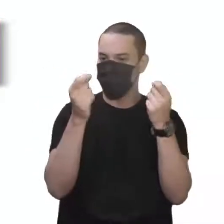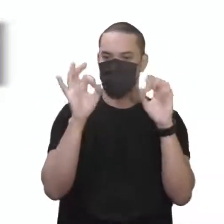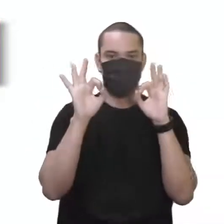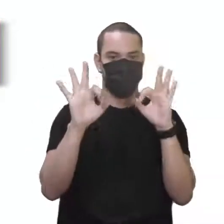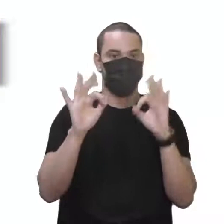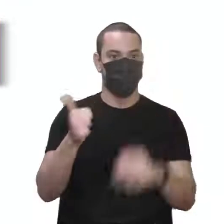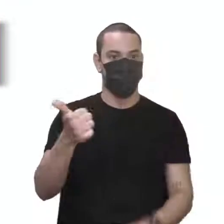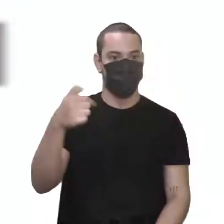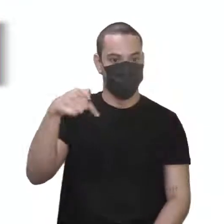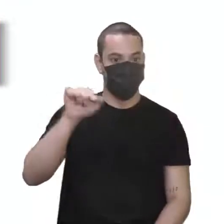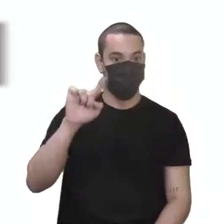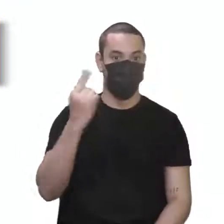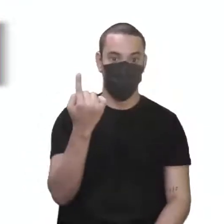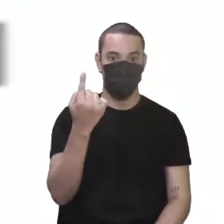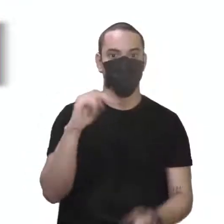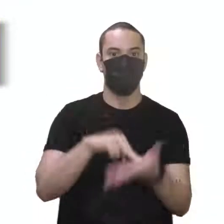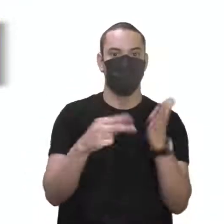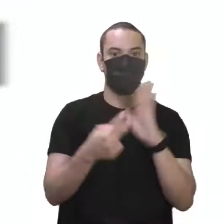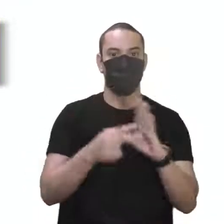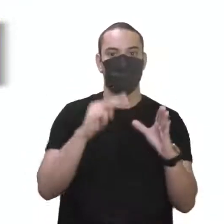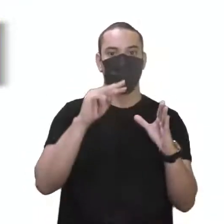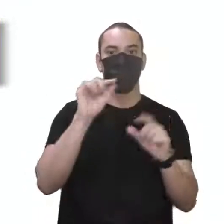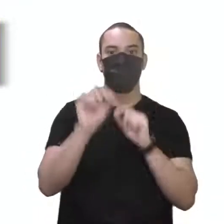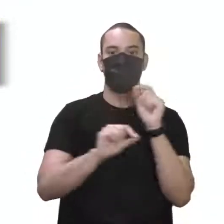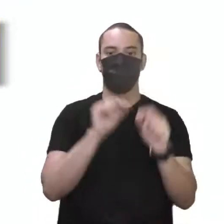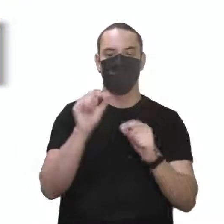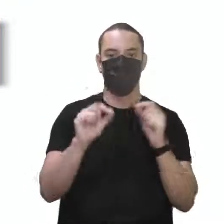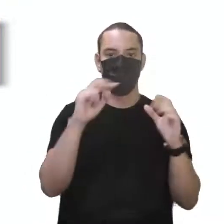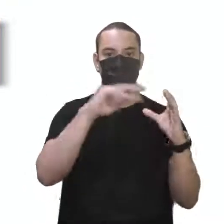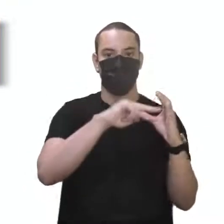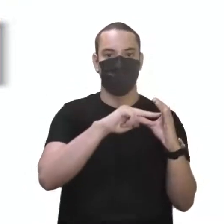aula 17.1, genética de